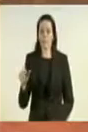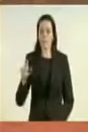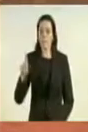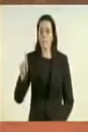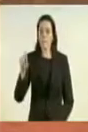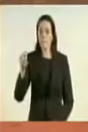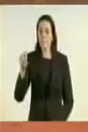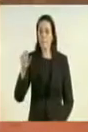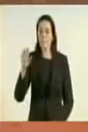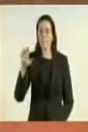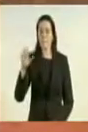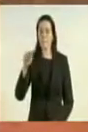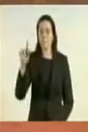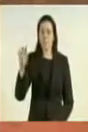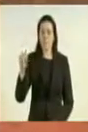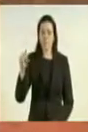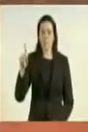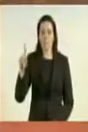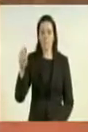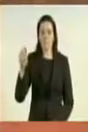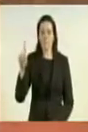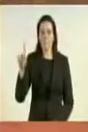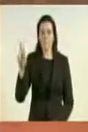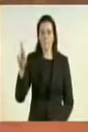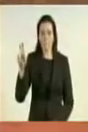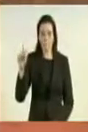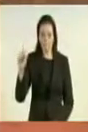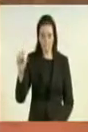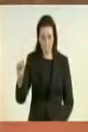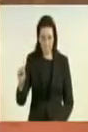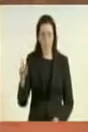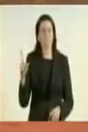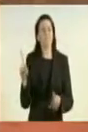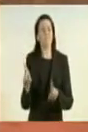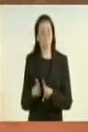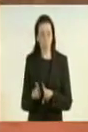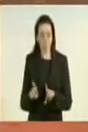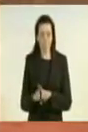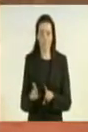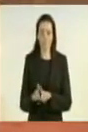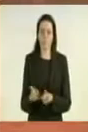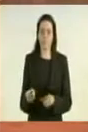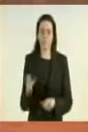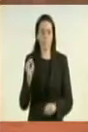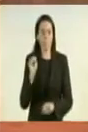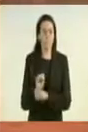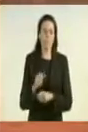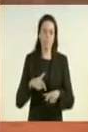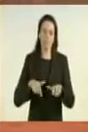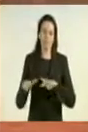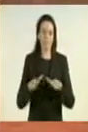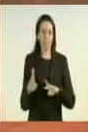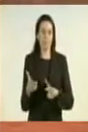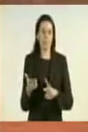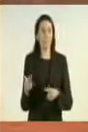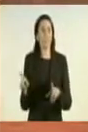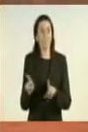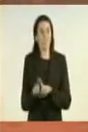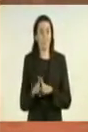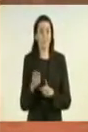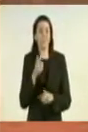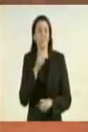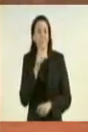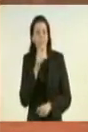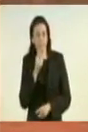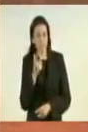unidades básicas de saúde e 2 sistemas de abastecimento de água. O Instituto Cidadania e Natureza,